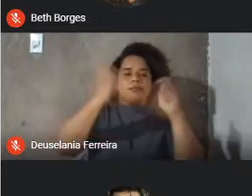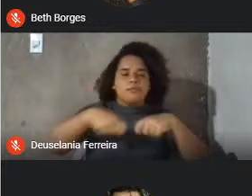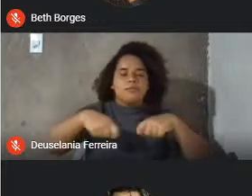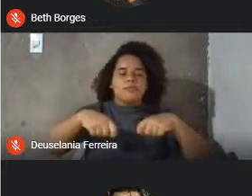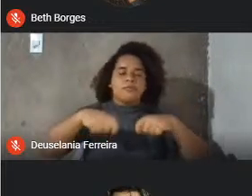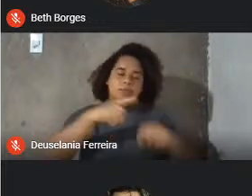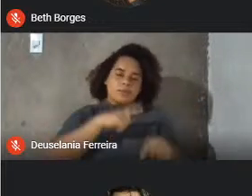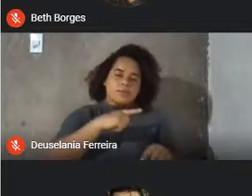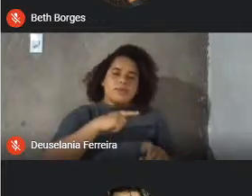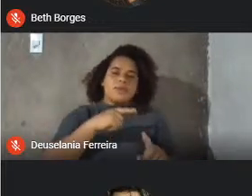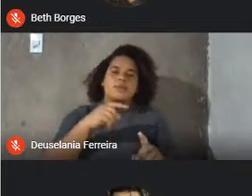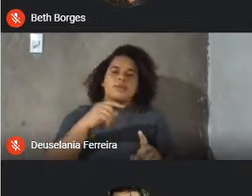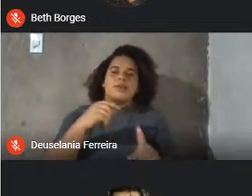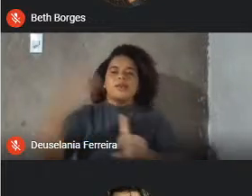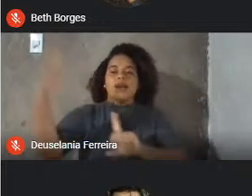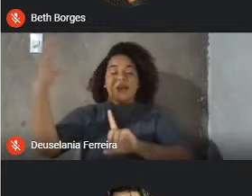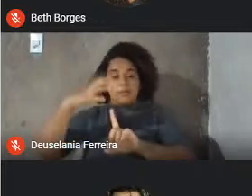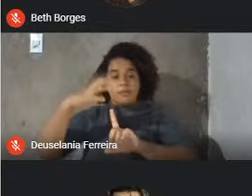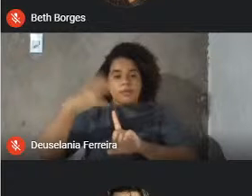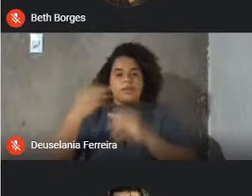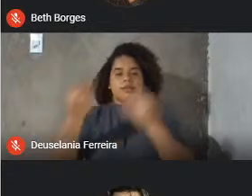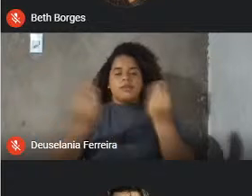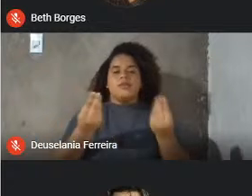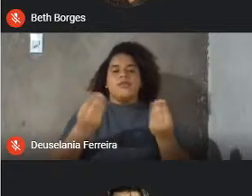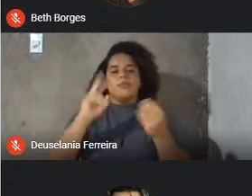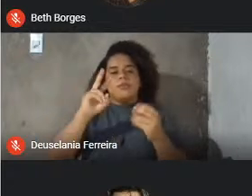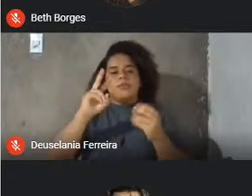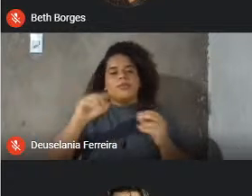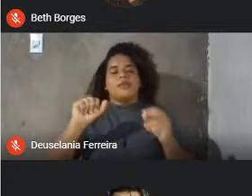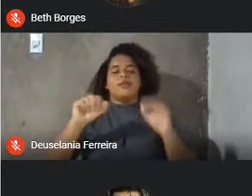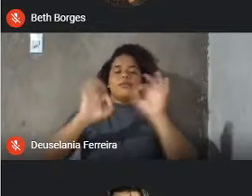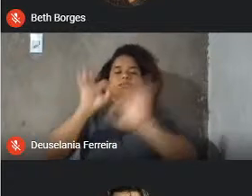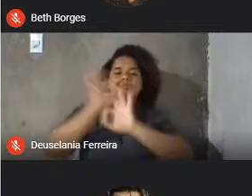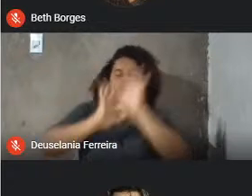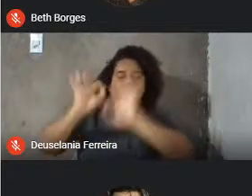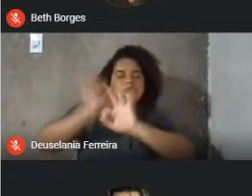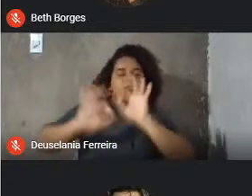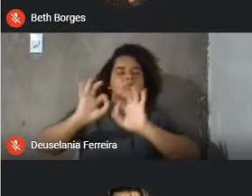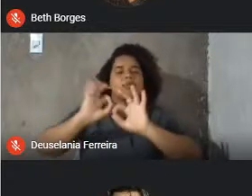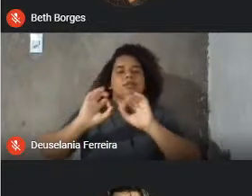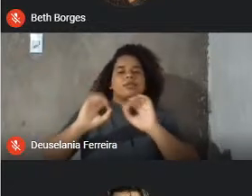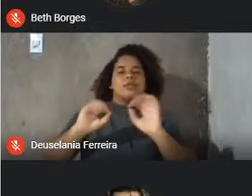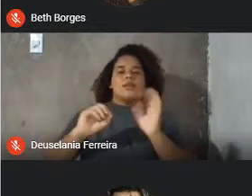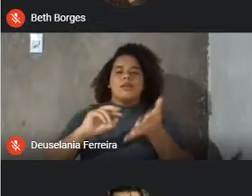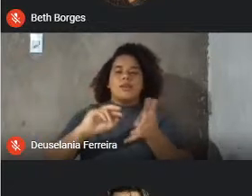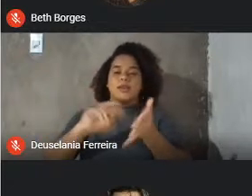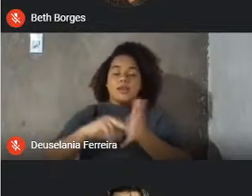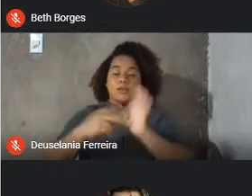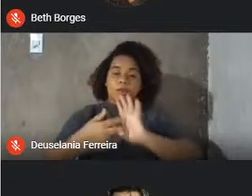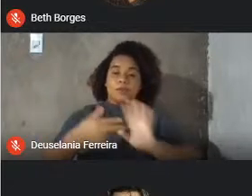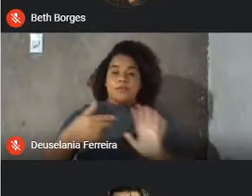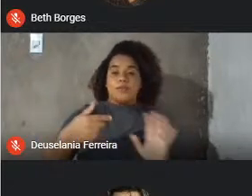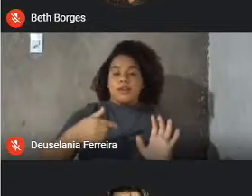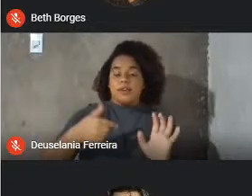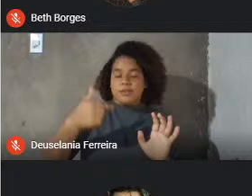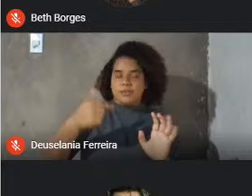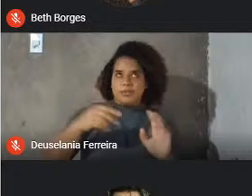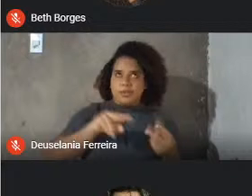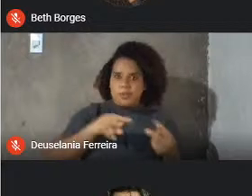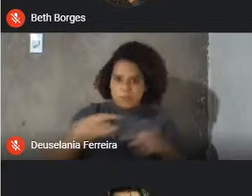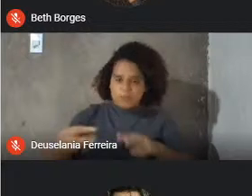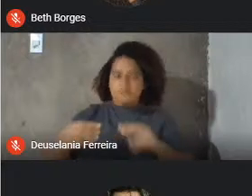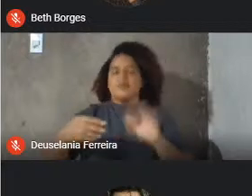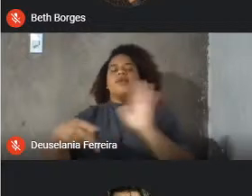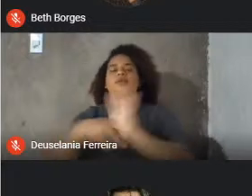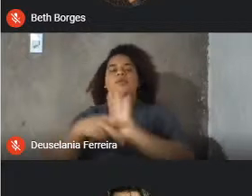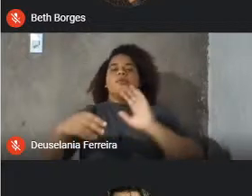Essa construção adaptativa dentro do processo de ressignificação que nós vamos fazendo quando utilizamos essa comunicação entre